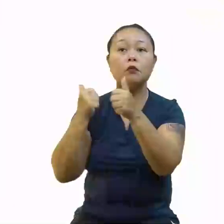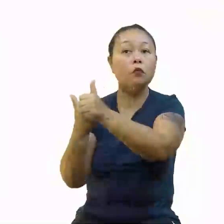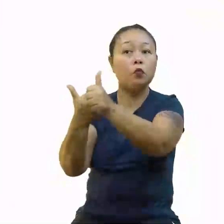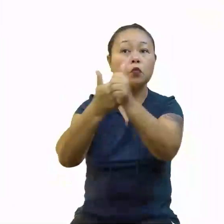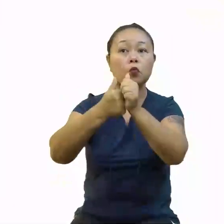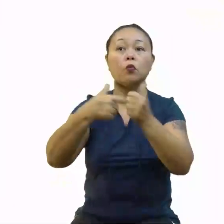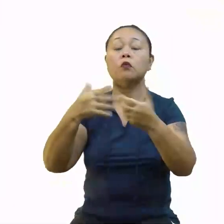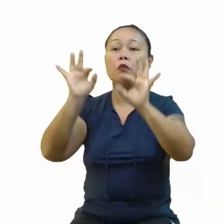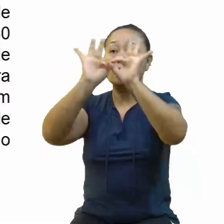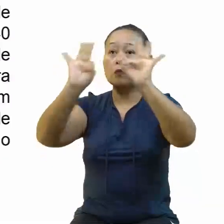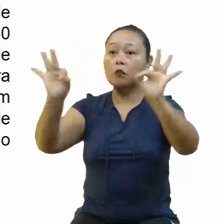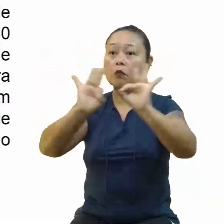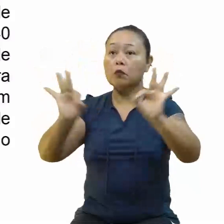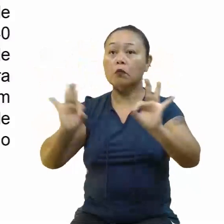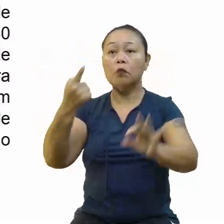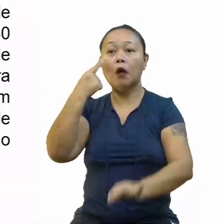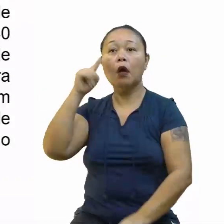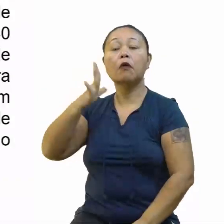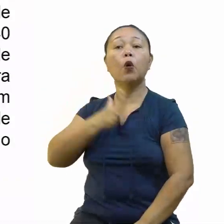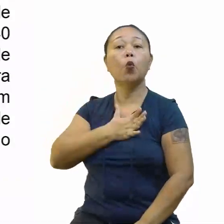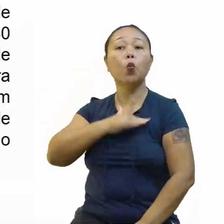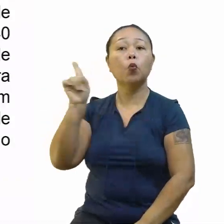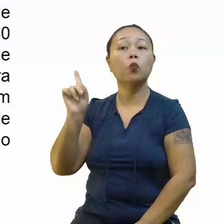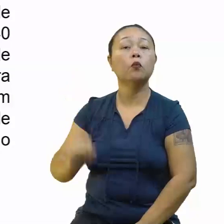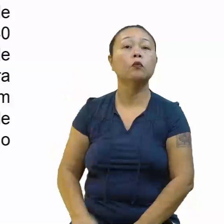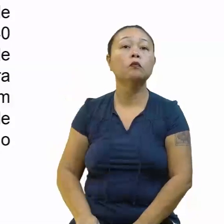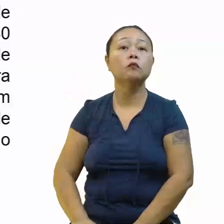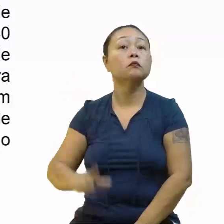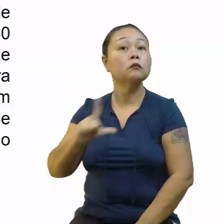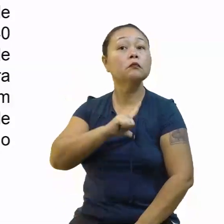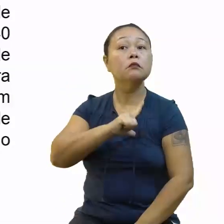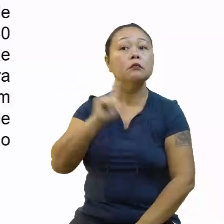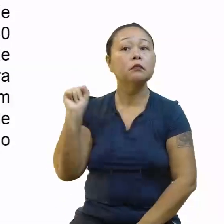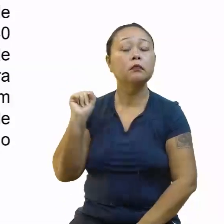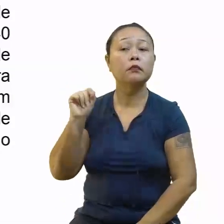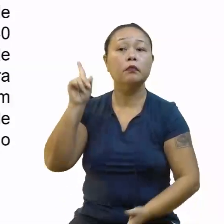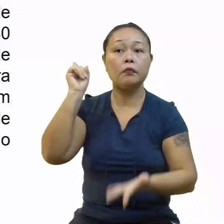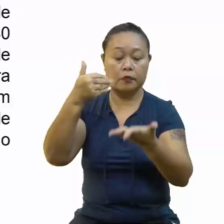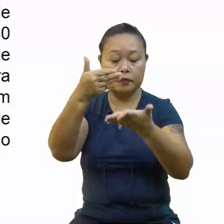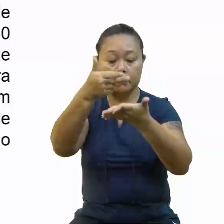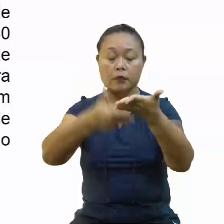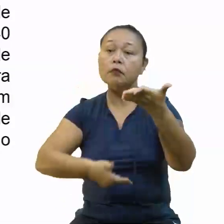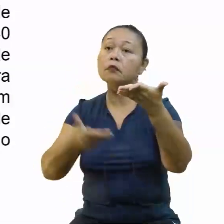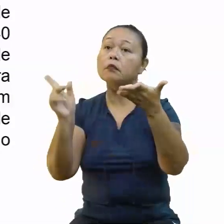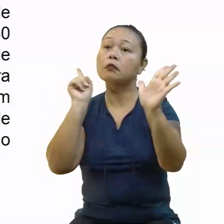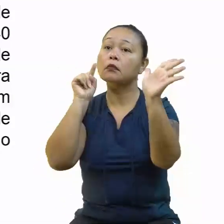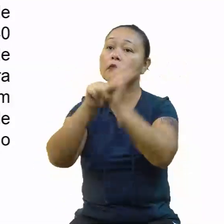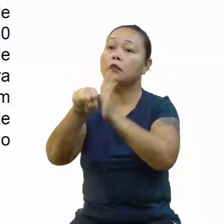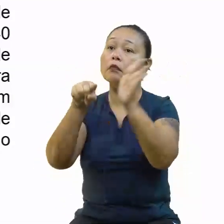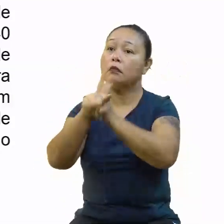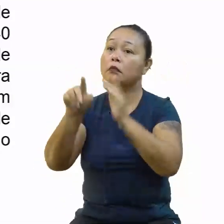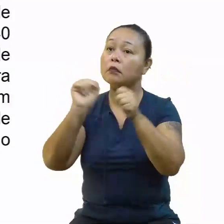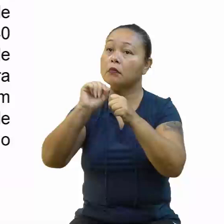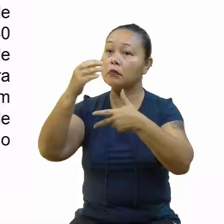enunciado, você vai ver que você vai gostar. Então, nós temos aqui uma questão do Enem de 2015. Então,